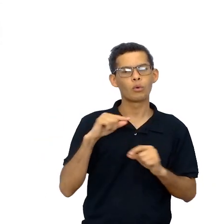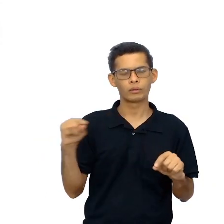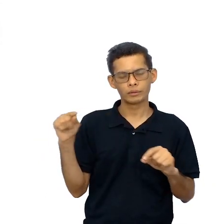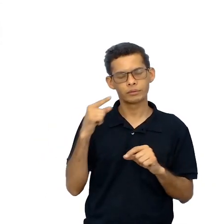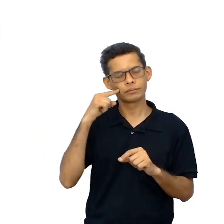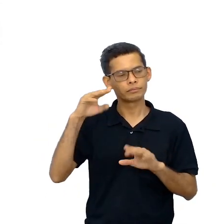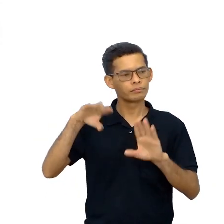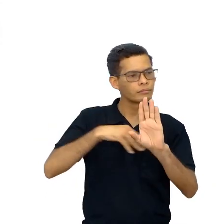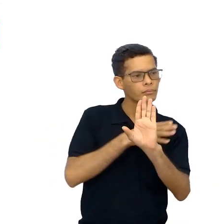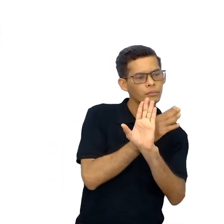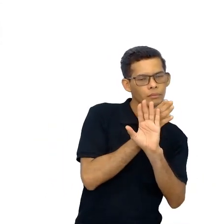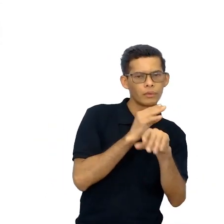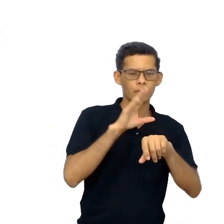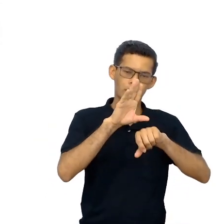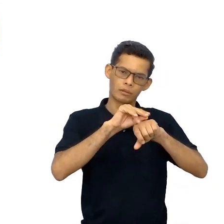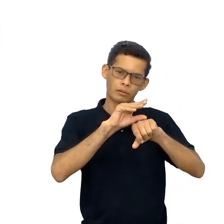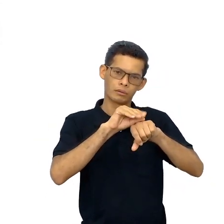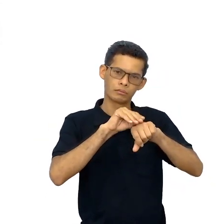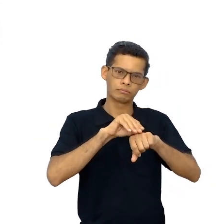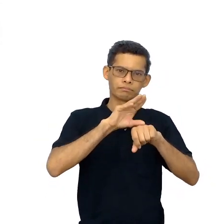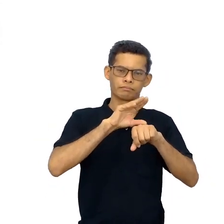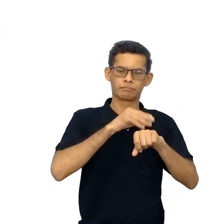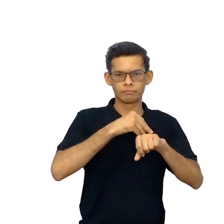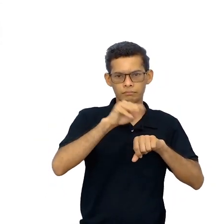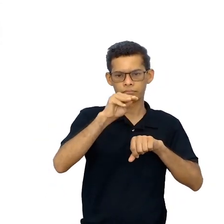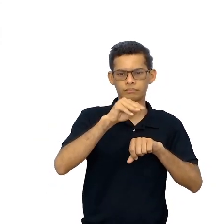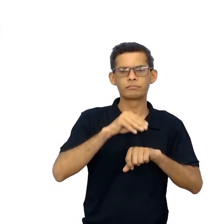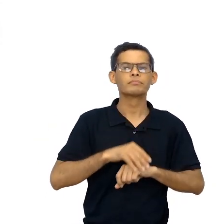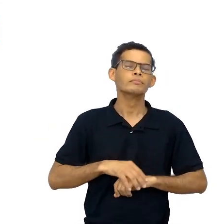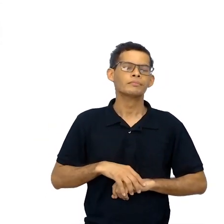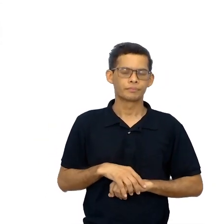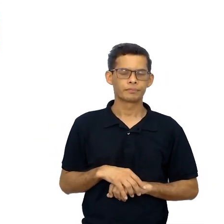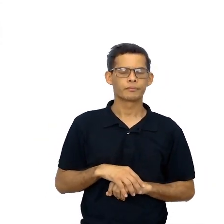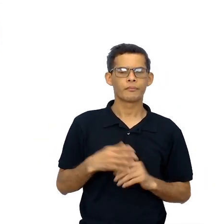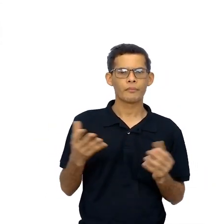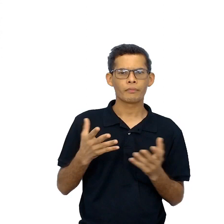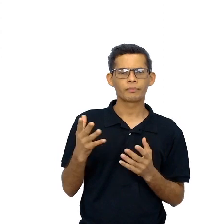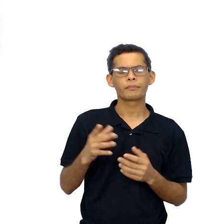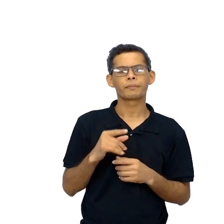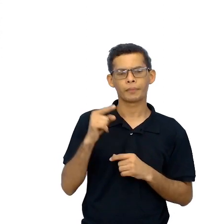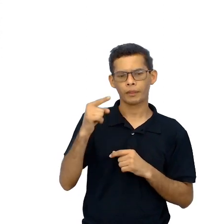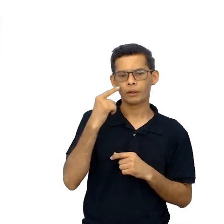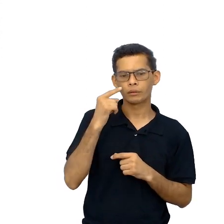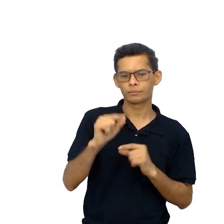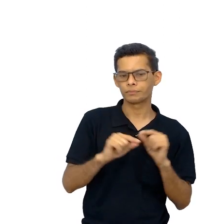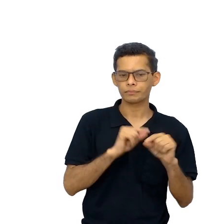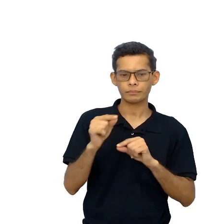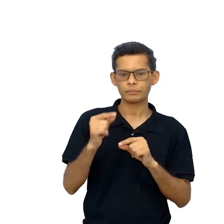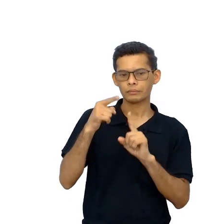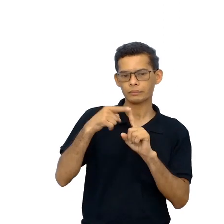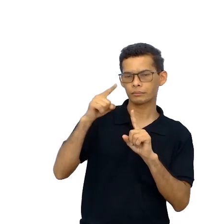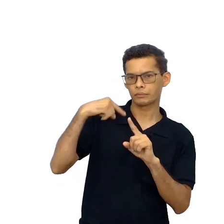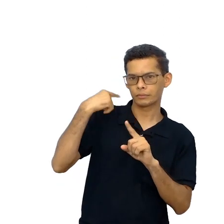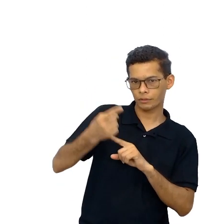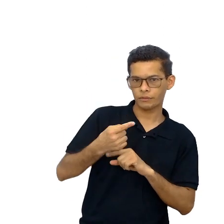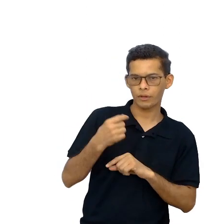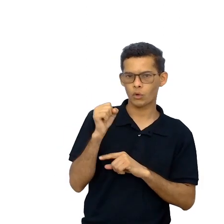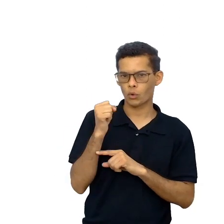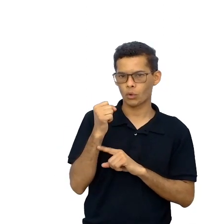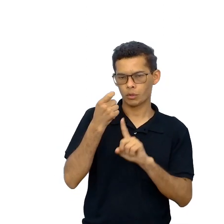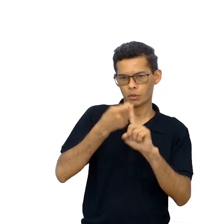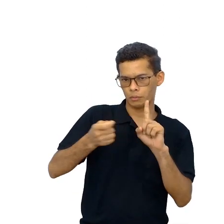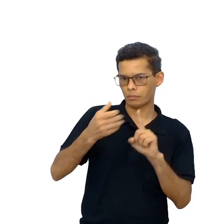do Conhecimento, certo? Hoje 1/12, semana que vem 8/12 e a parte 2. Se